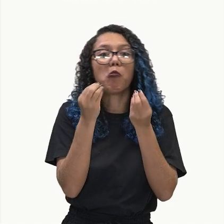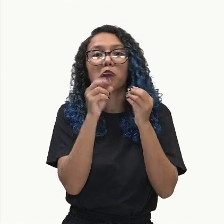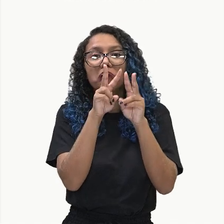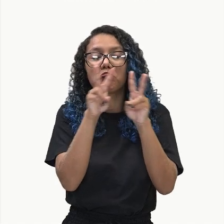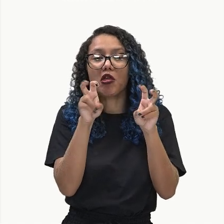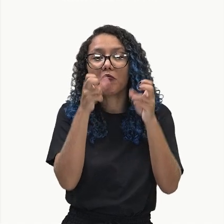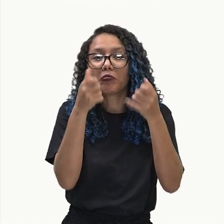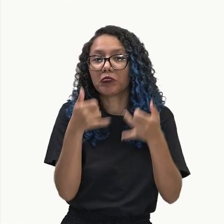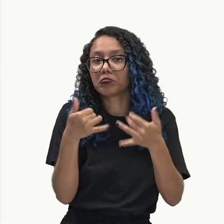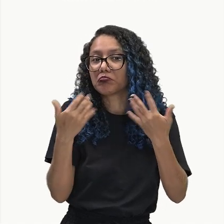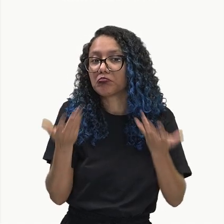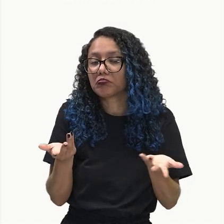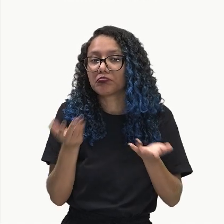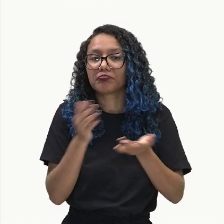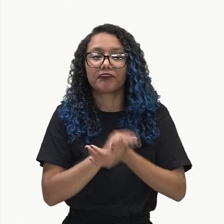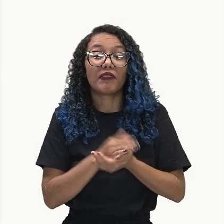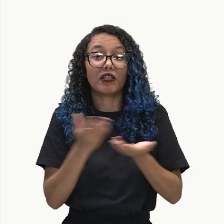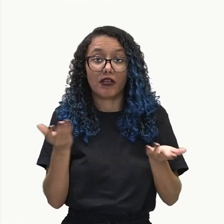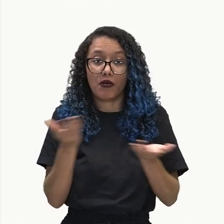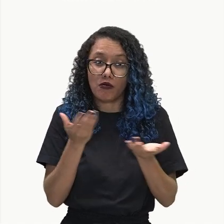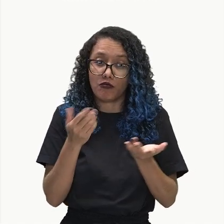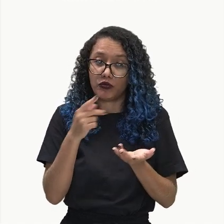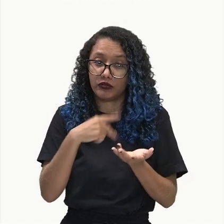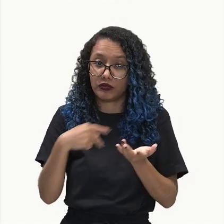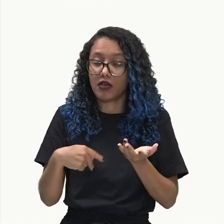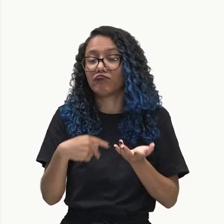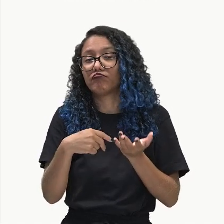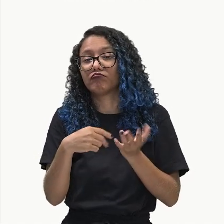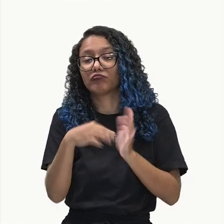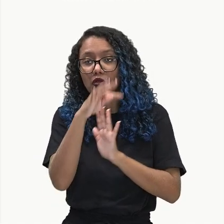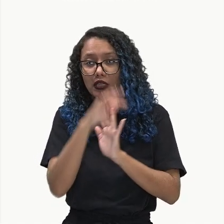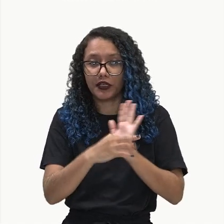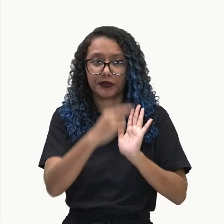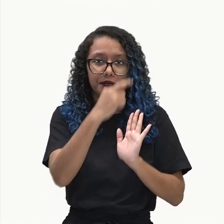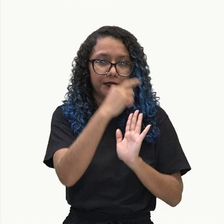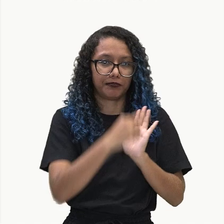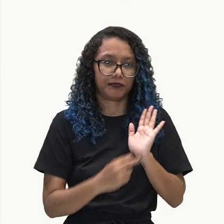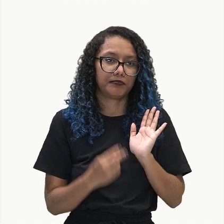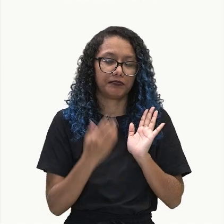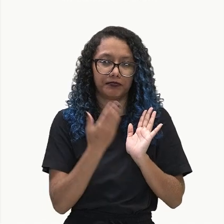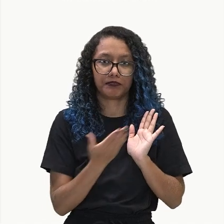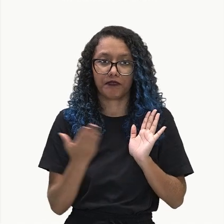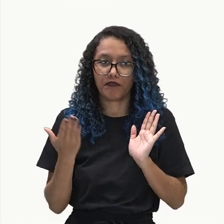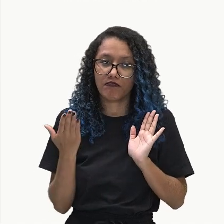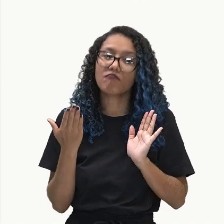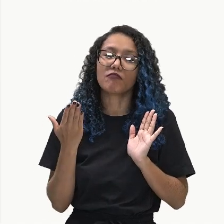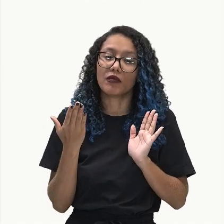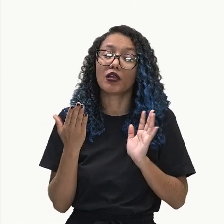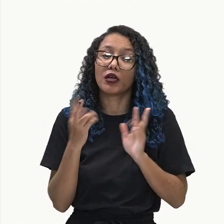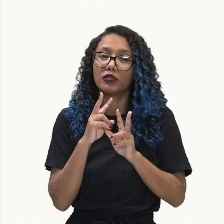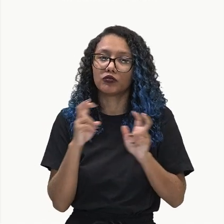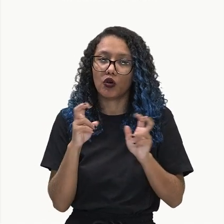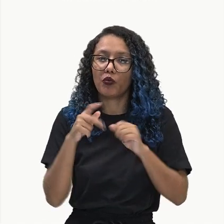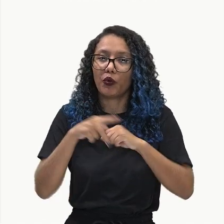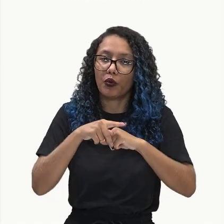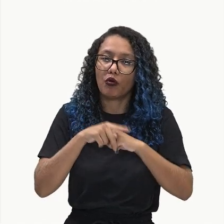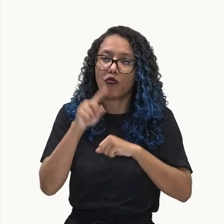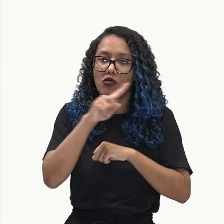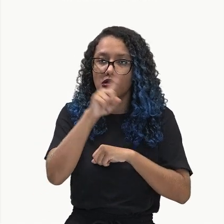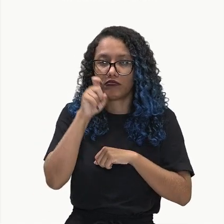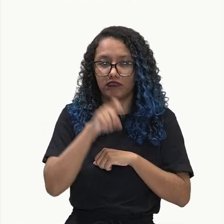pronombres interrogativos são aqueles que se utilizam para realizar